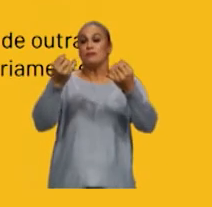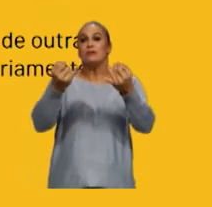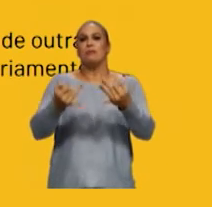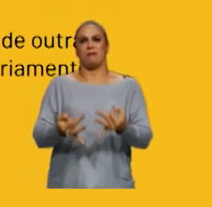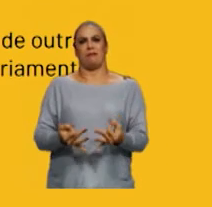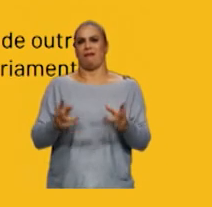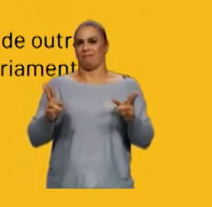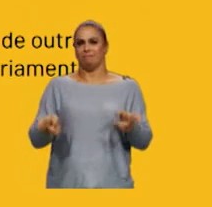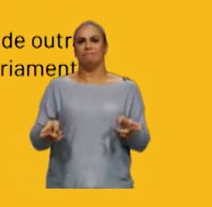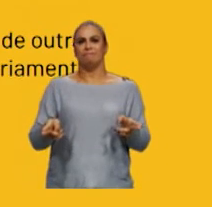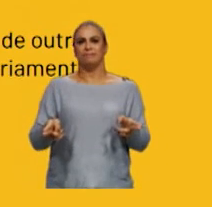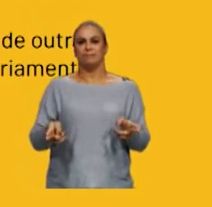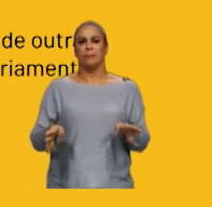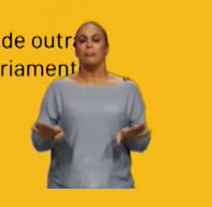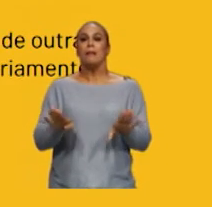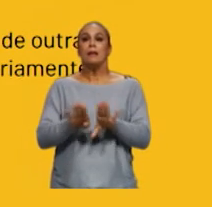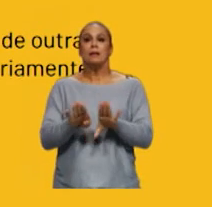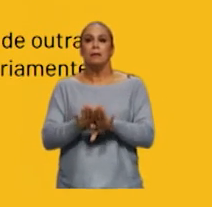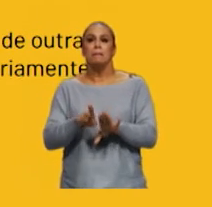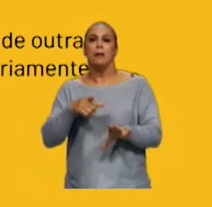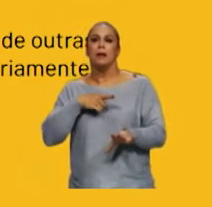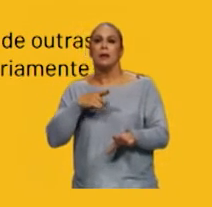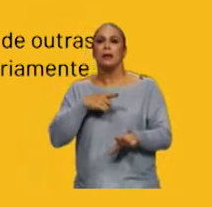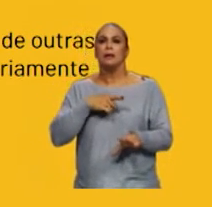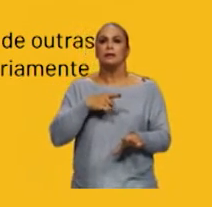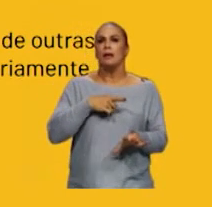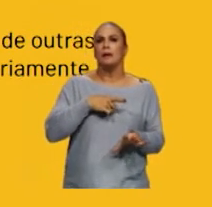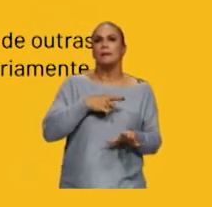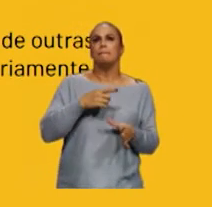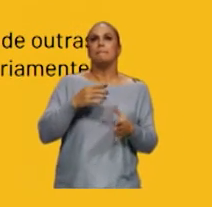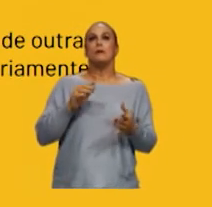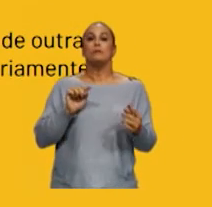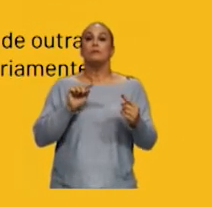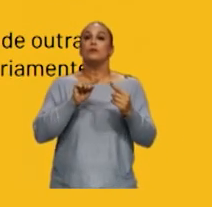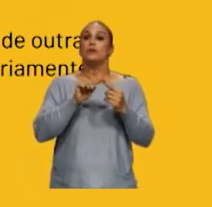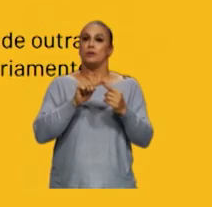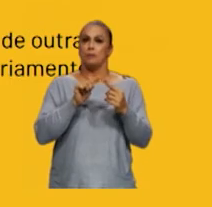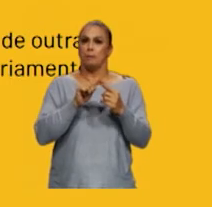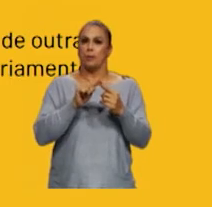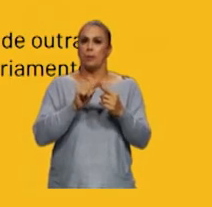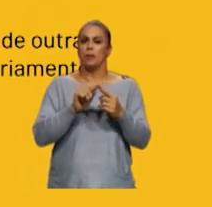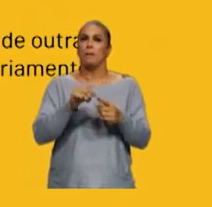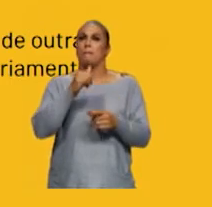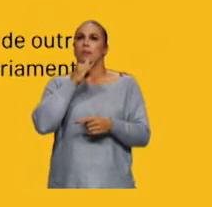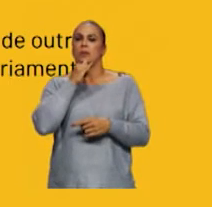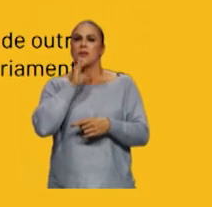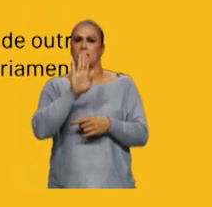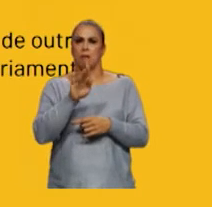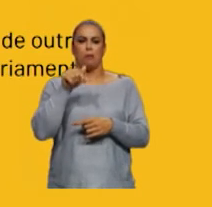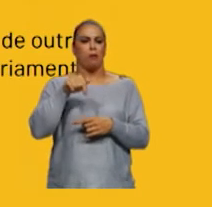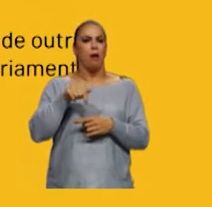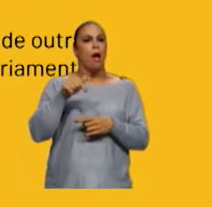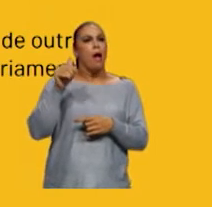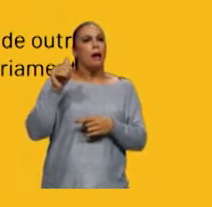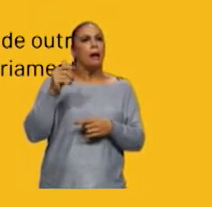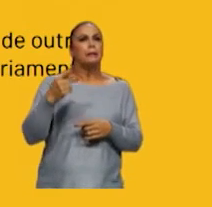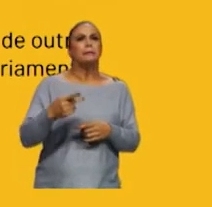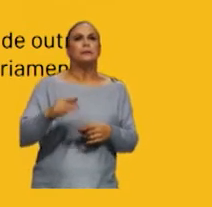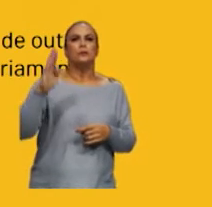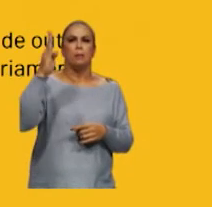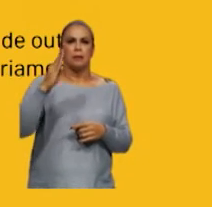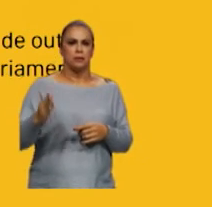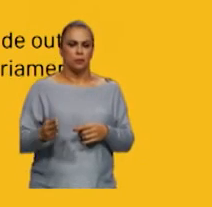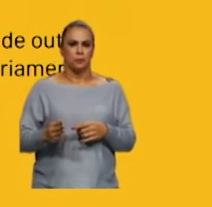detém um controle maior de empresas de setores diferentes. Quer um exemplo no Brasil? A